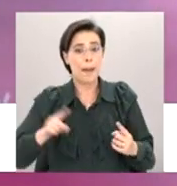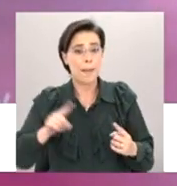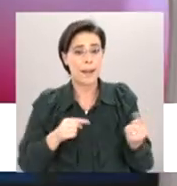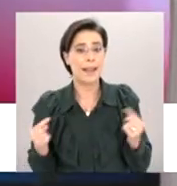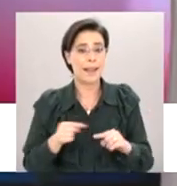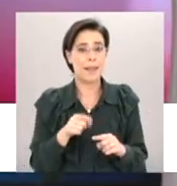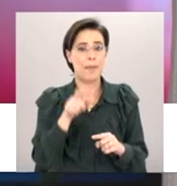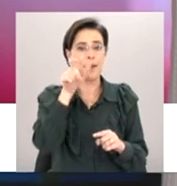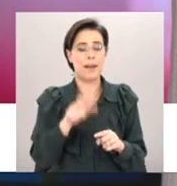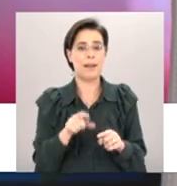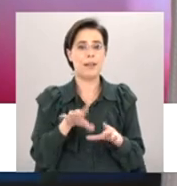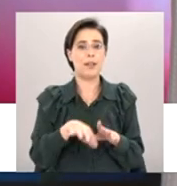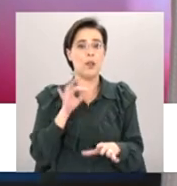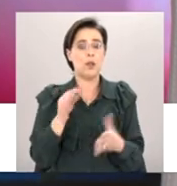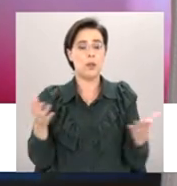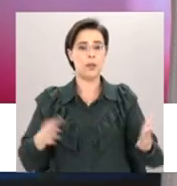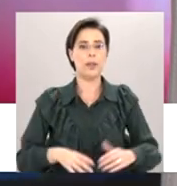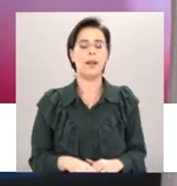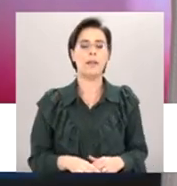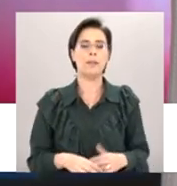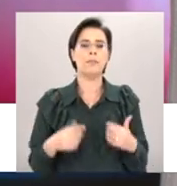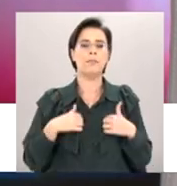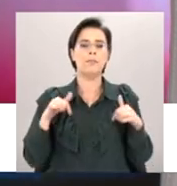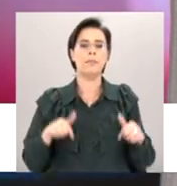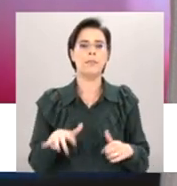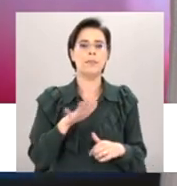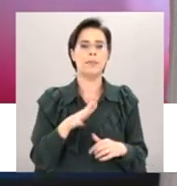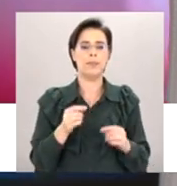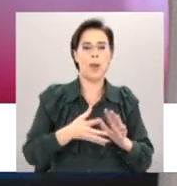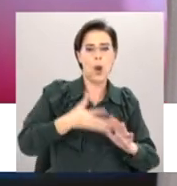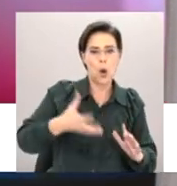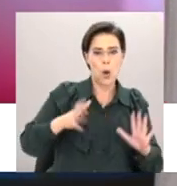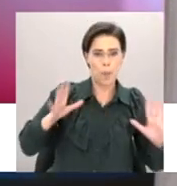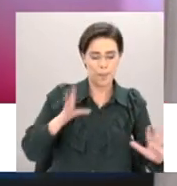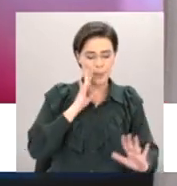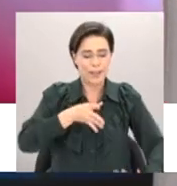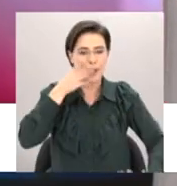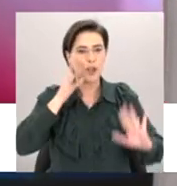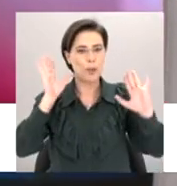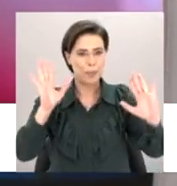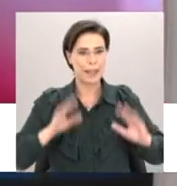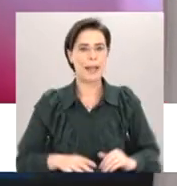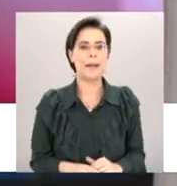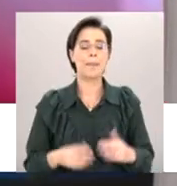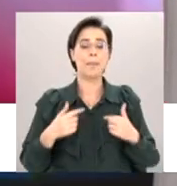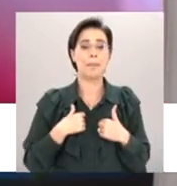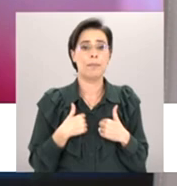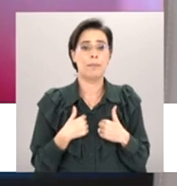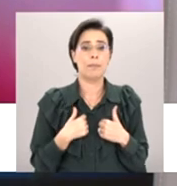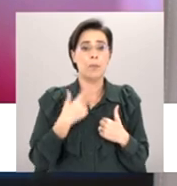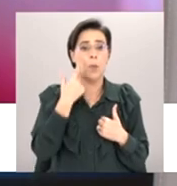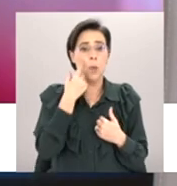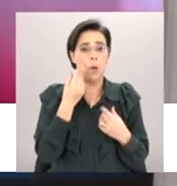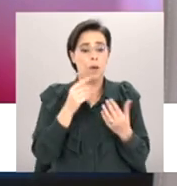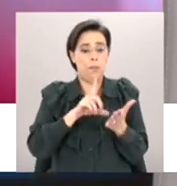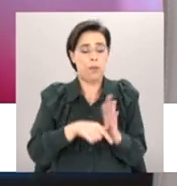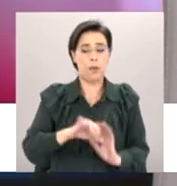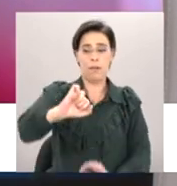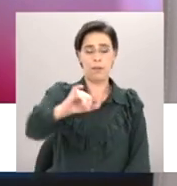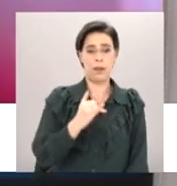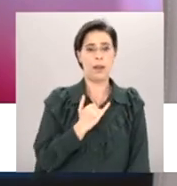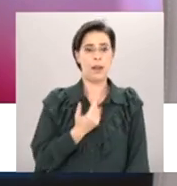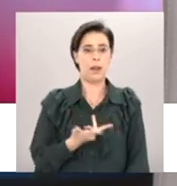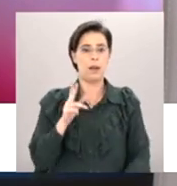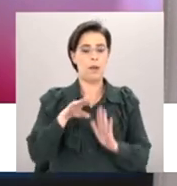debates já criou a simples sorteio a nossa nós temos aqui a conciliação que complicada que eu vou tentar explicar eu conheço um projeto incentivar